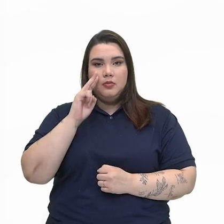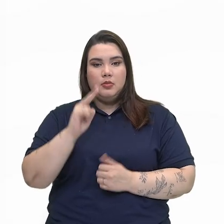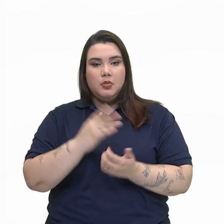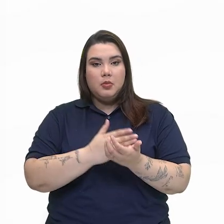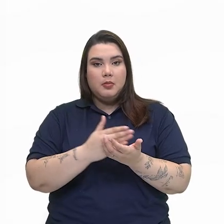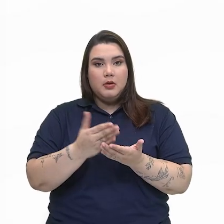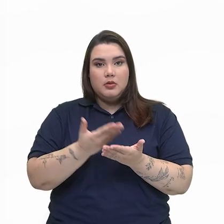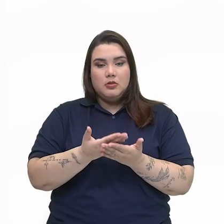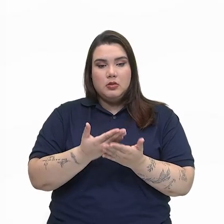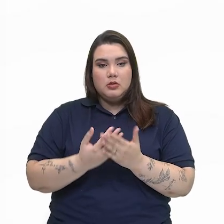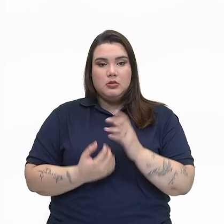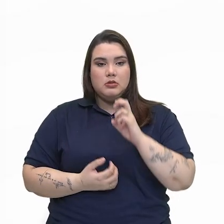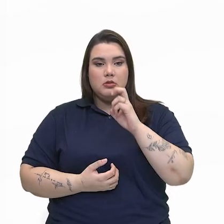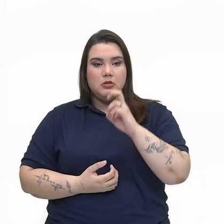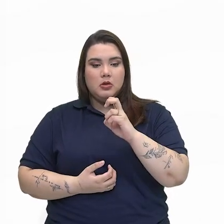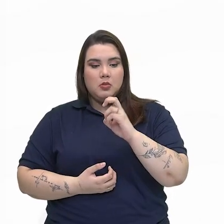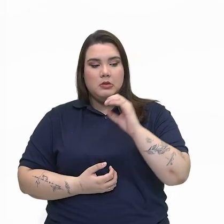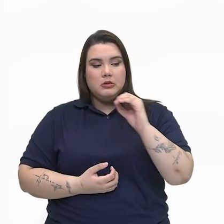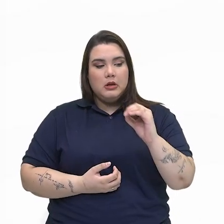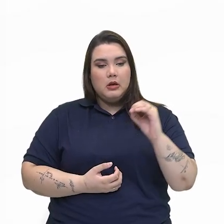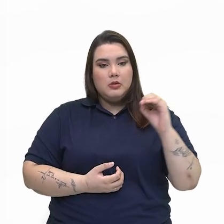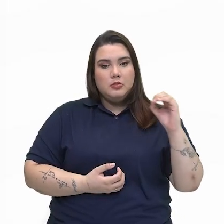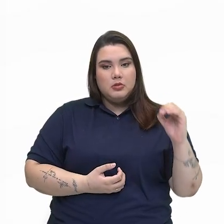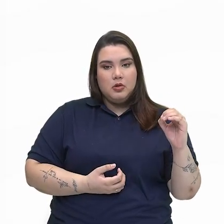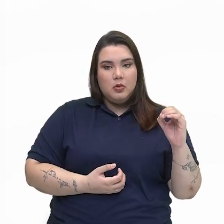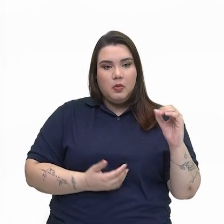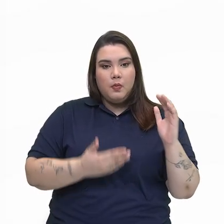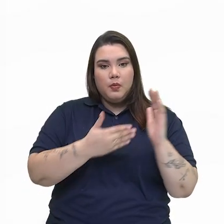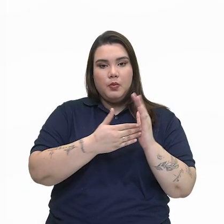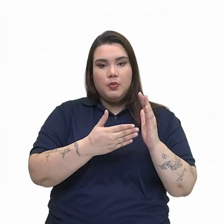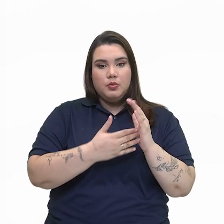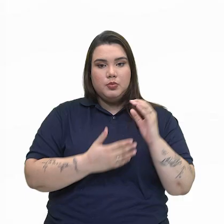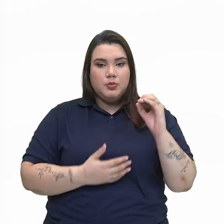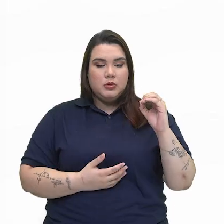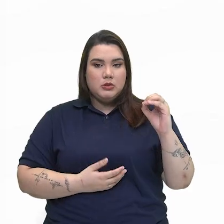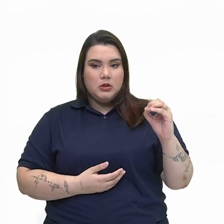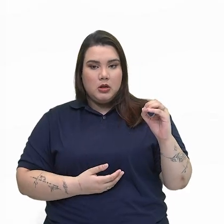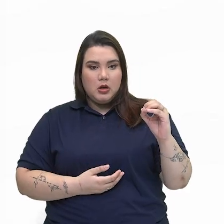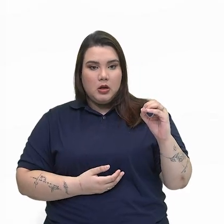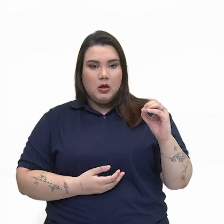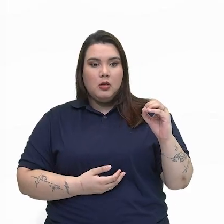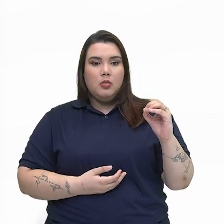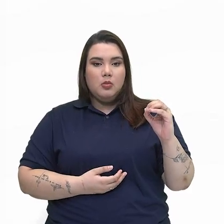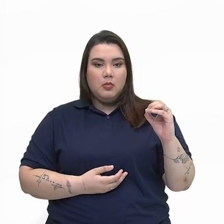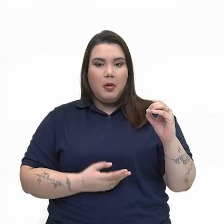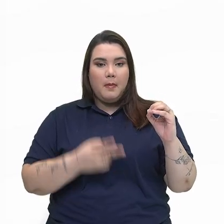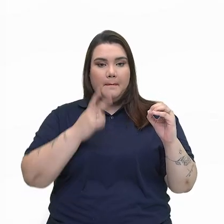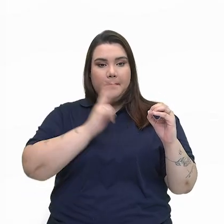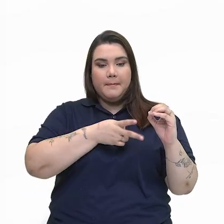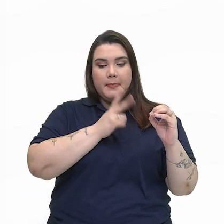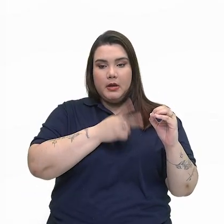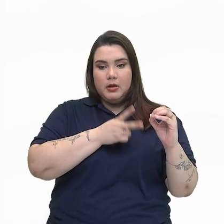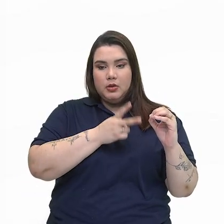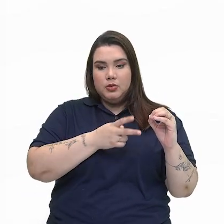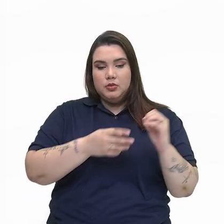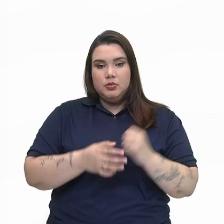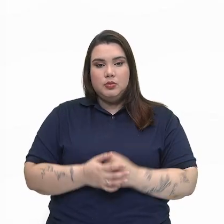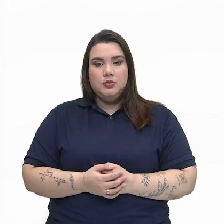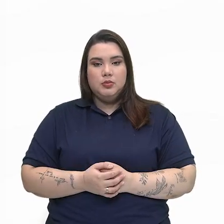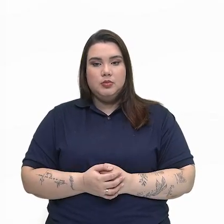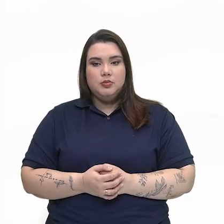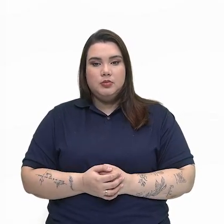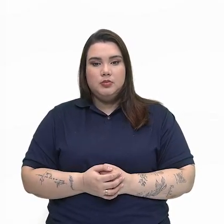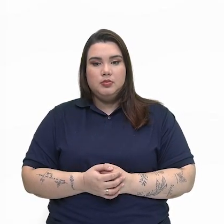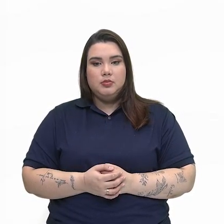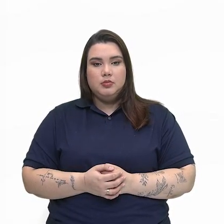aula, após o 5, o último algarismo de interesse é mantido. Então,